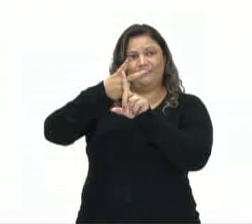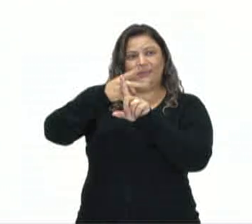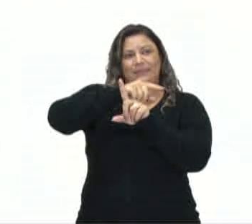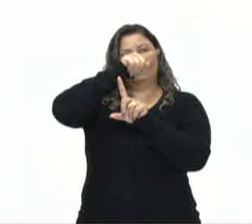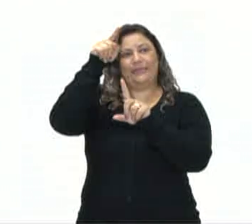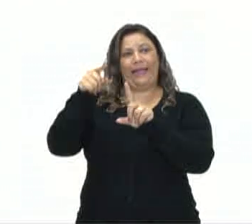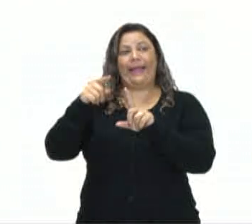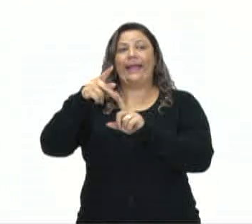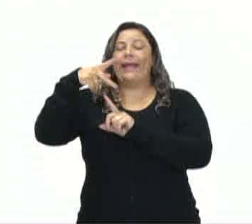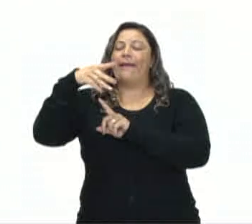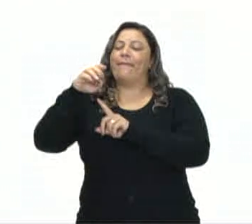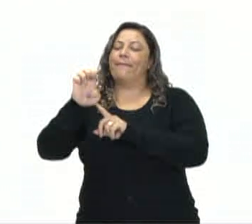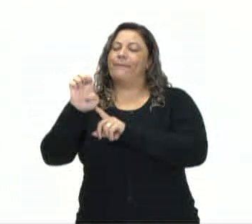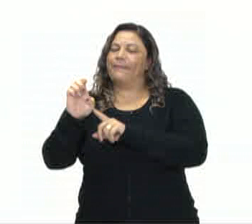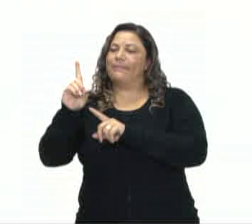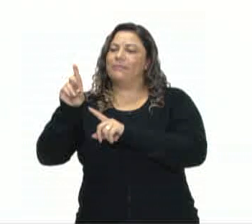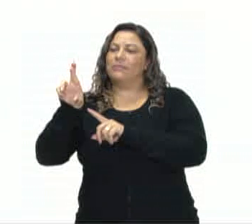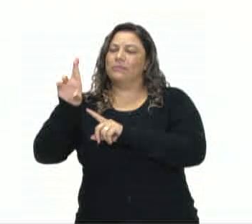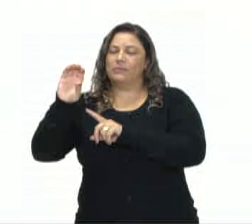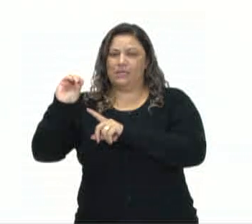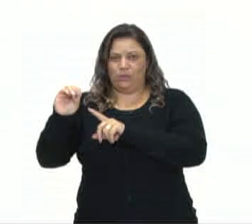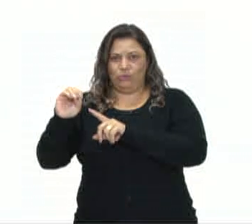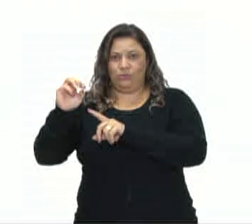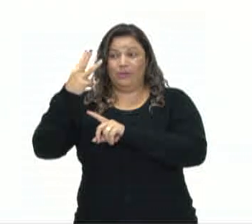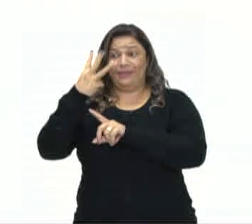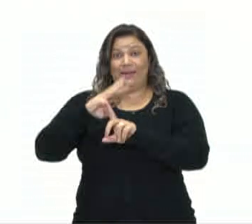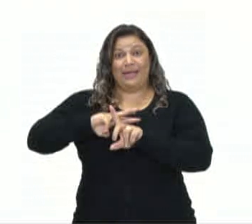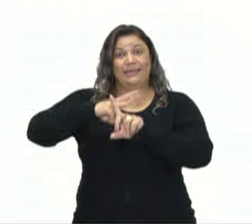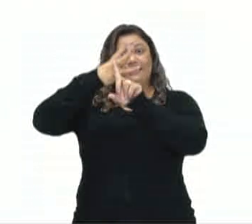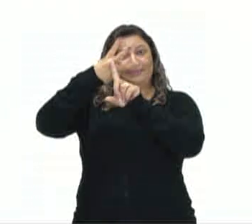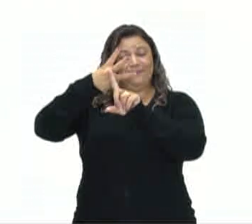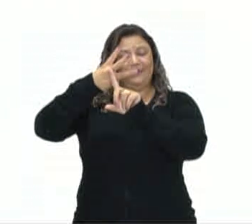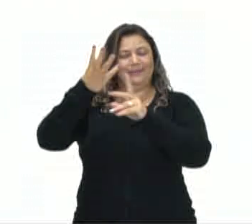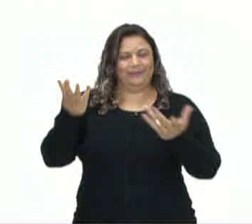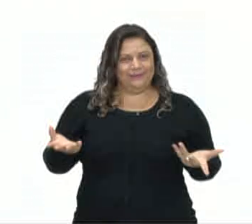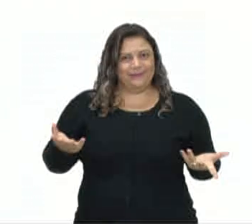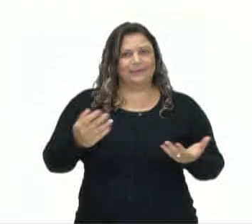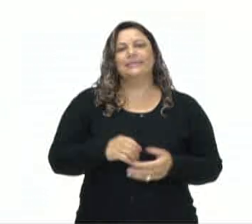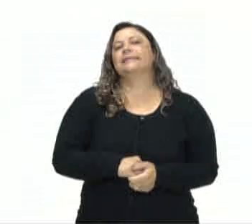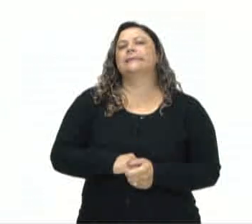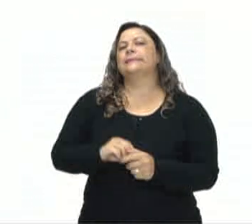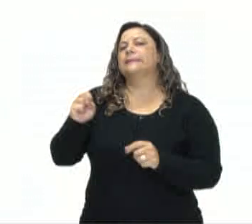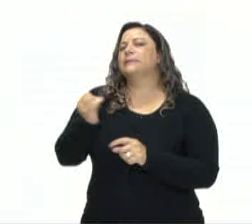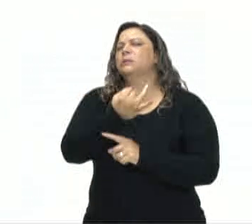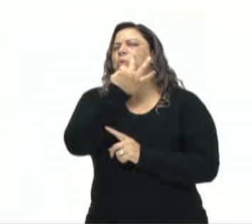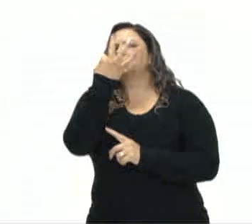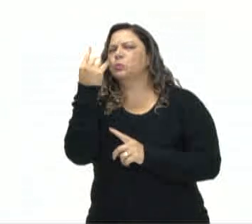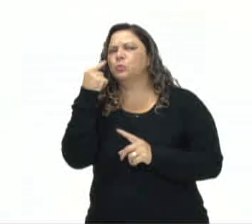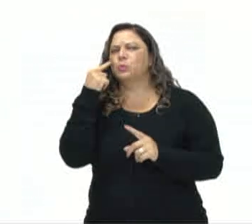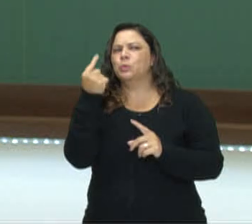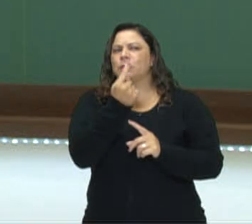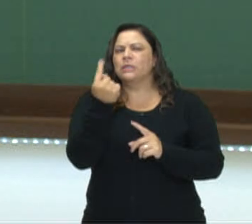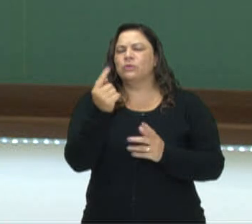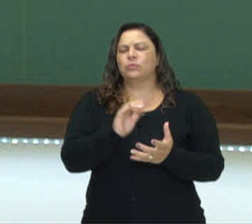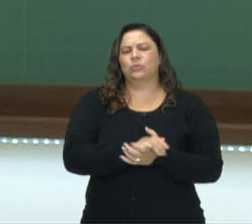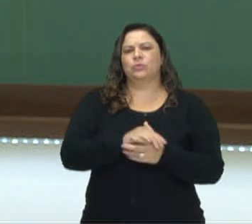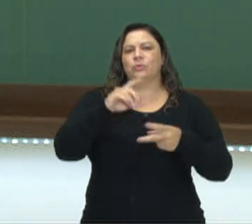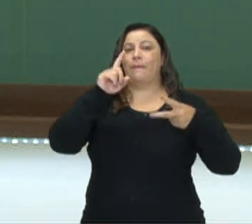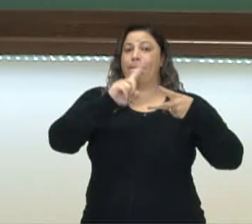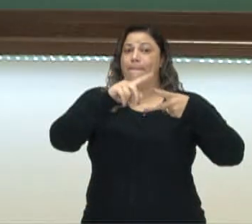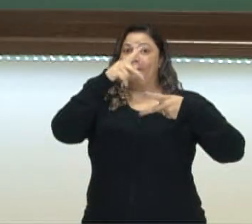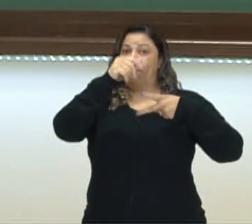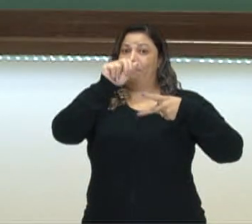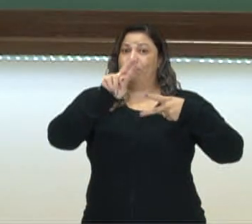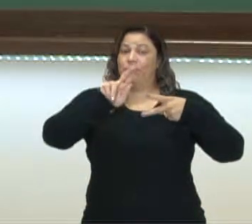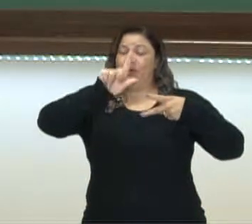6 miniaturas de boneco, quantas miniaturas tem Paulo e Pedro? Bom, esse problema tem bastante informação,